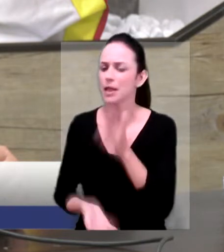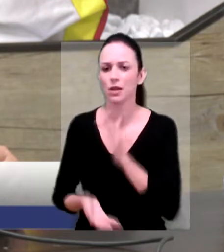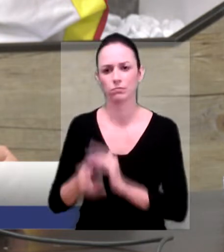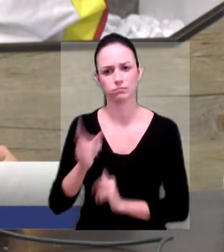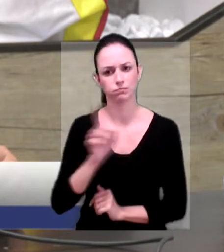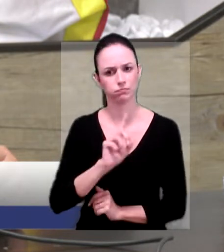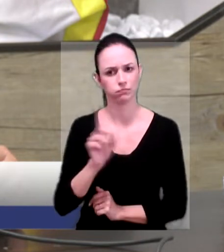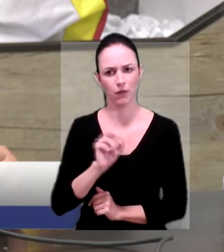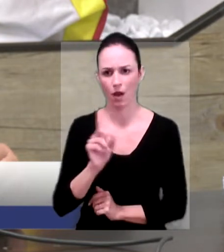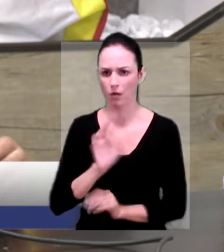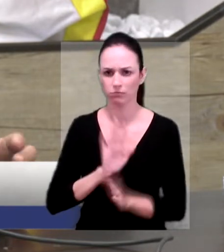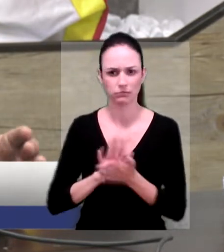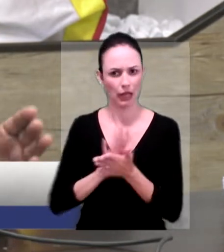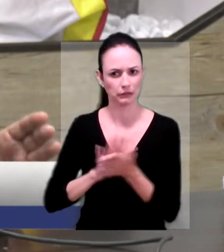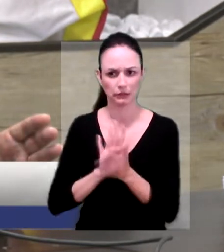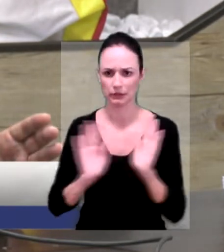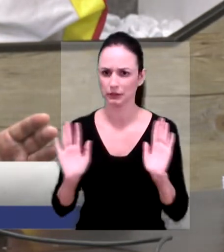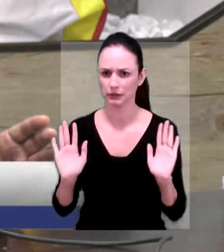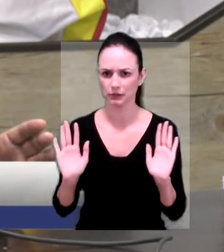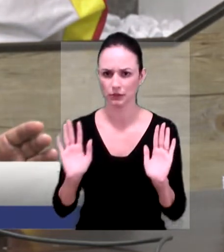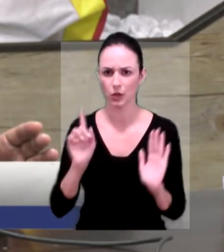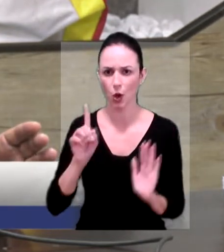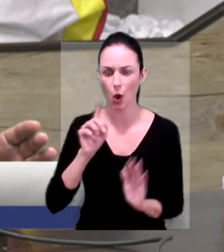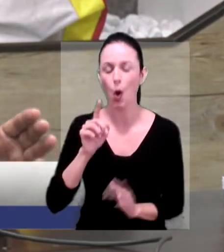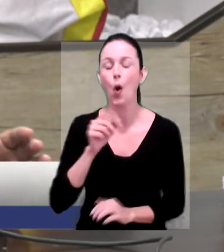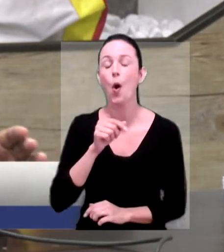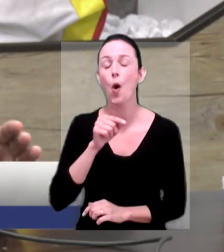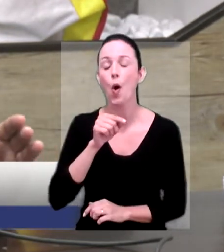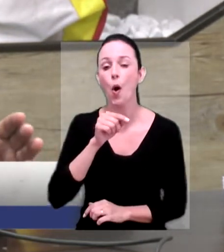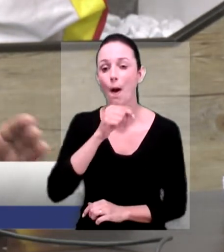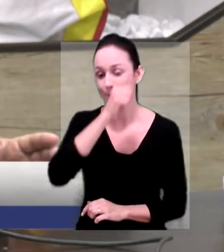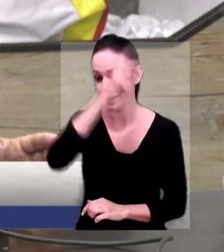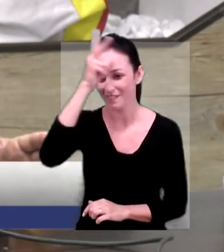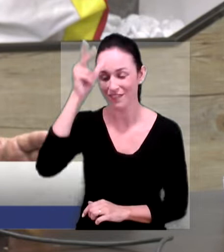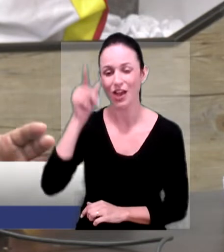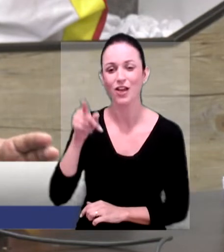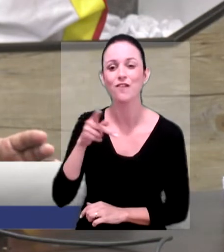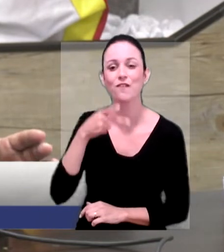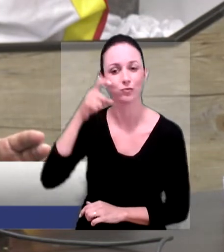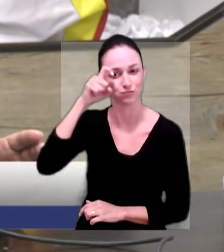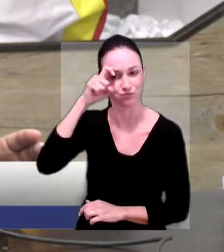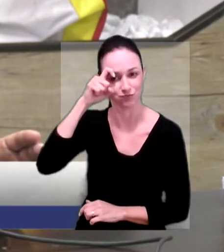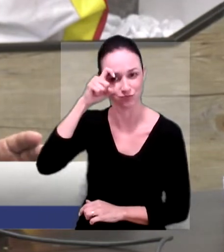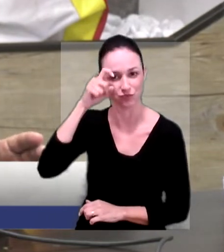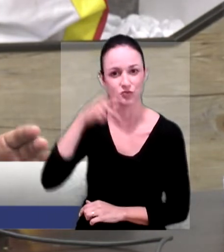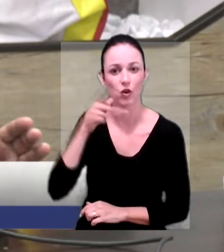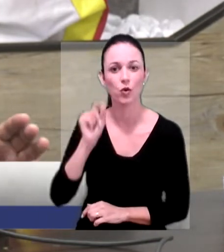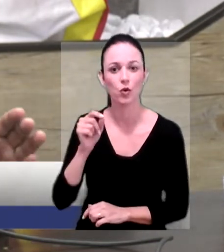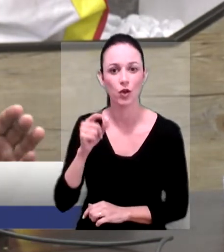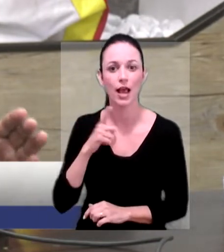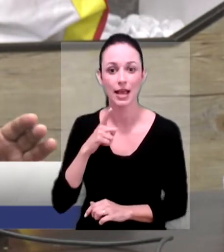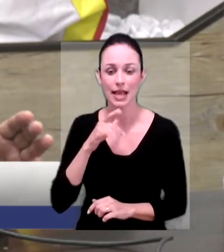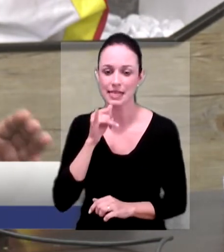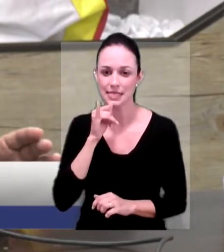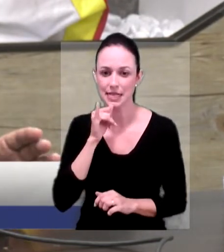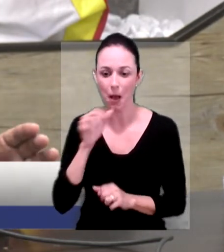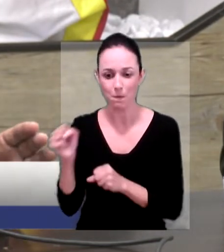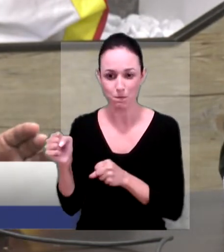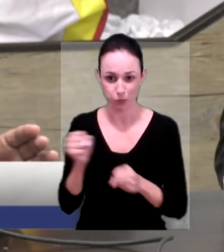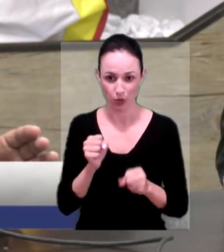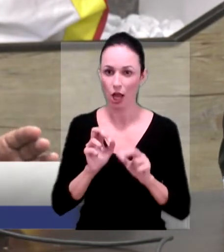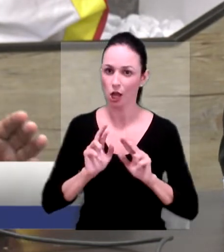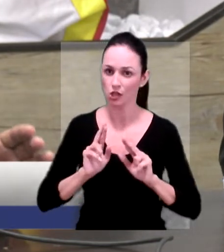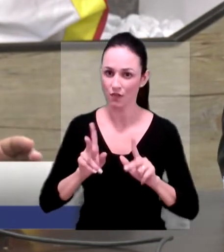prefeito eleito, nós precisamos alinhar, os poderes são diferentes, mas nós temos que trabalhar